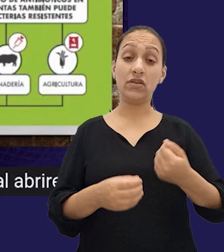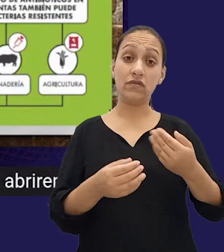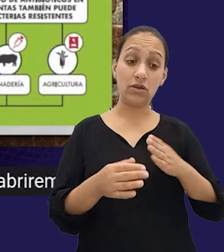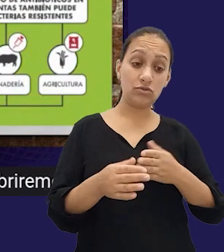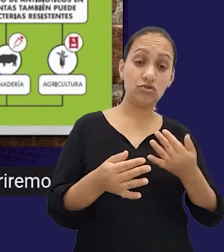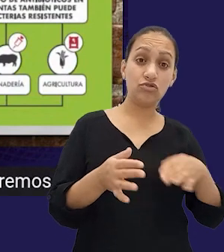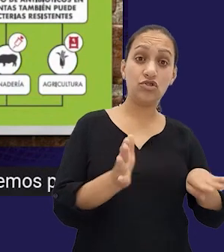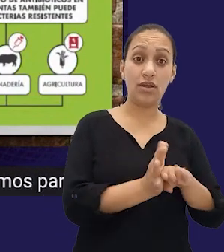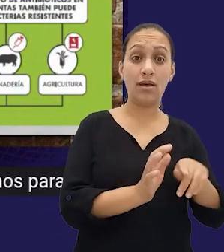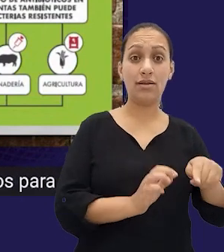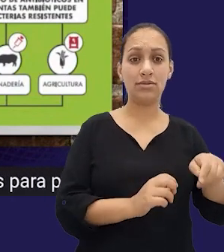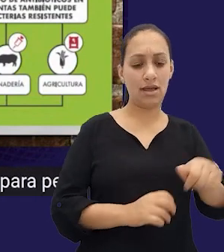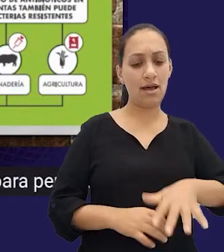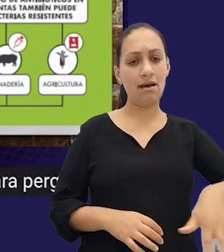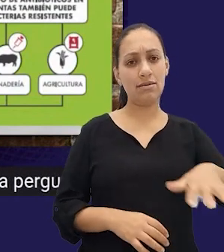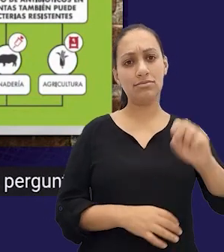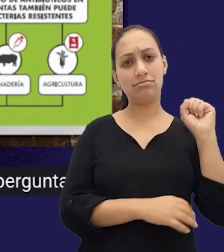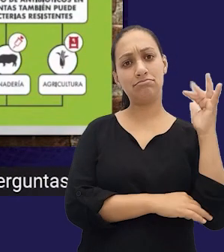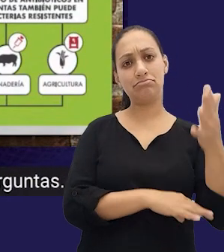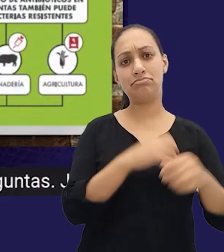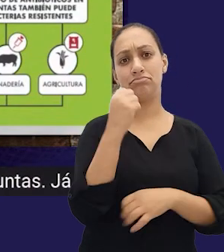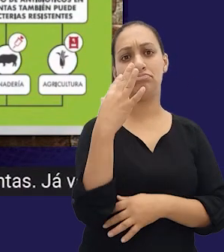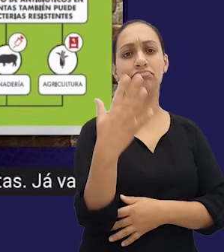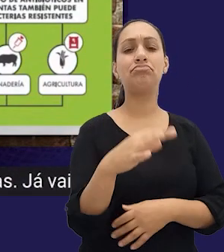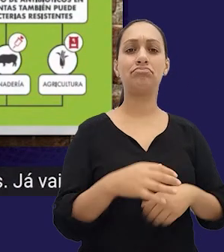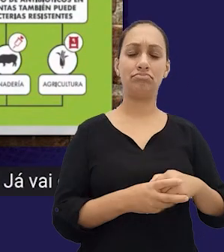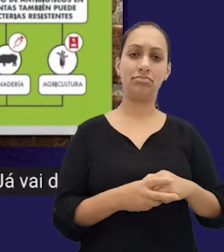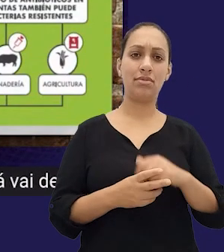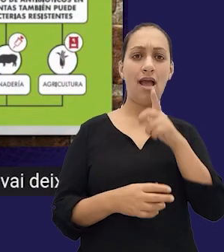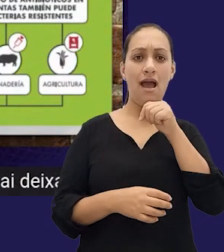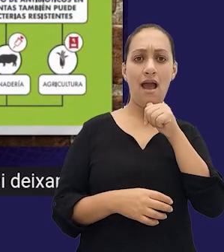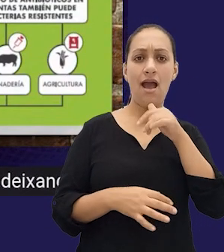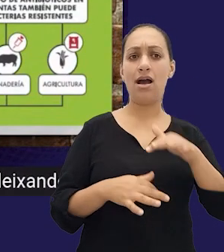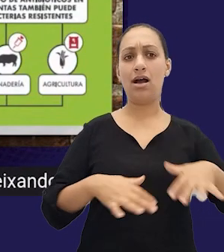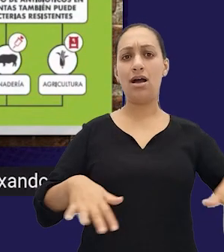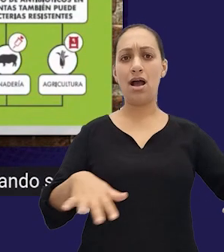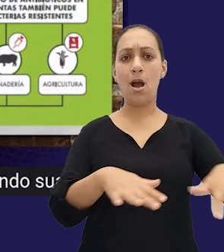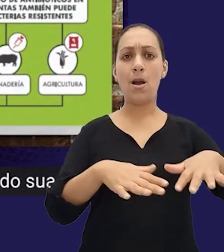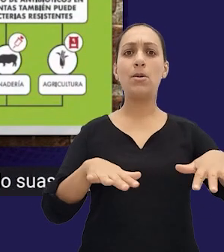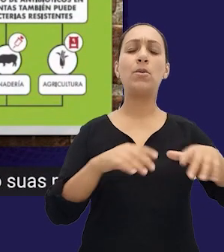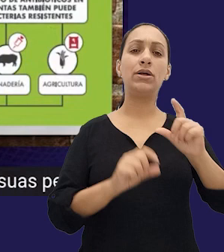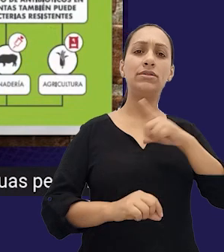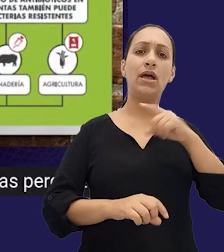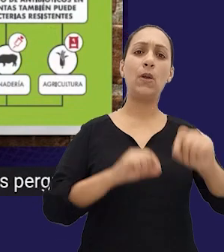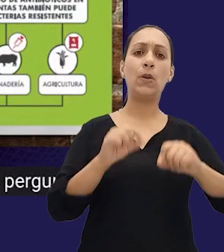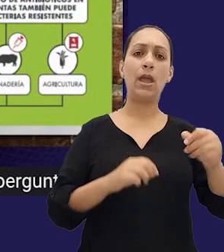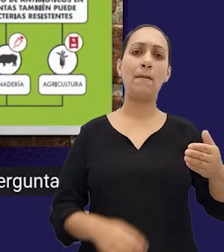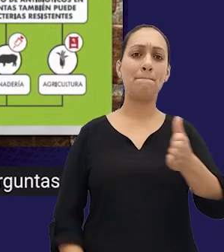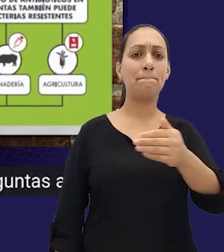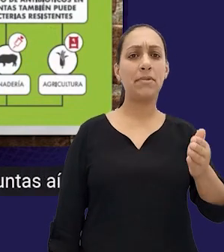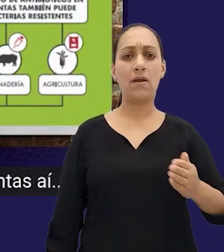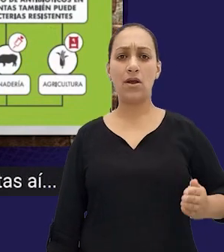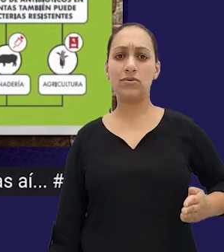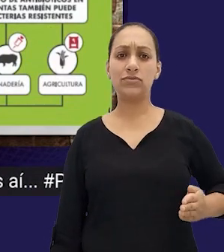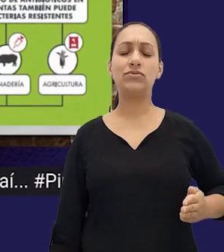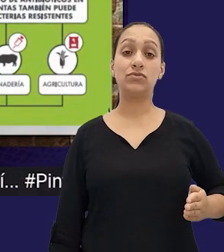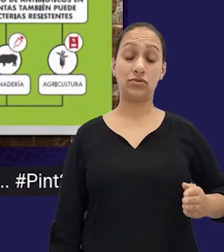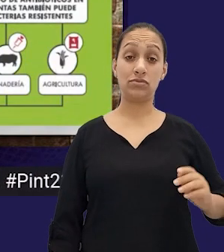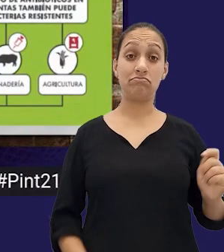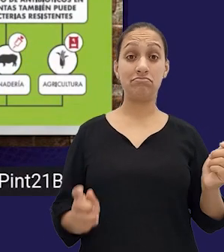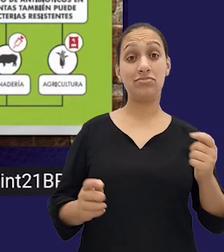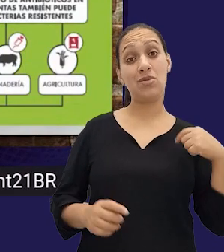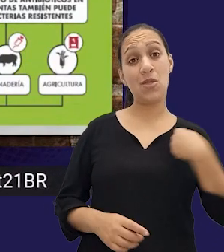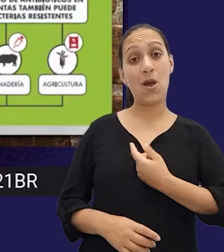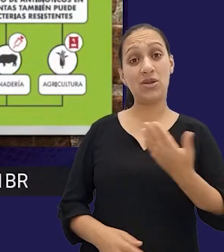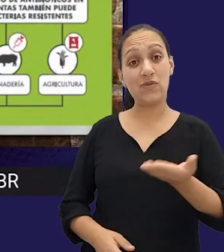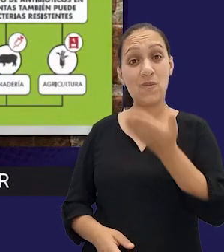recursos naturais, né, até as fontes hídricas. Lá nas fontes hídricas nós vamos ter Peixes, né? Podemos comer estes